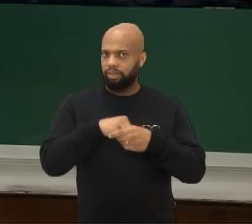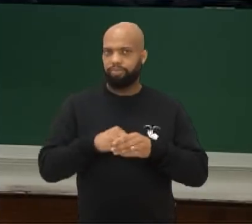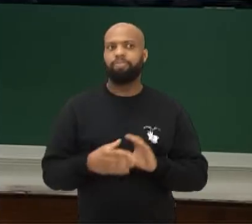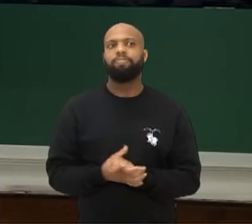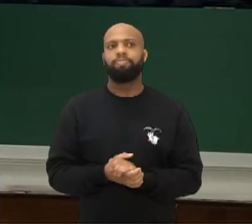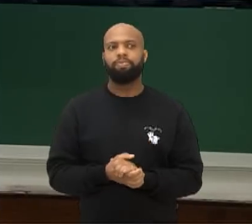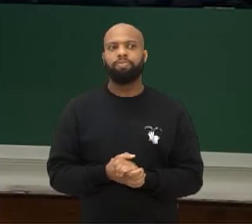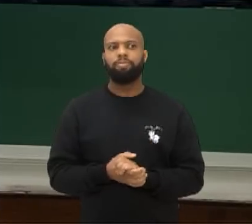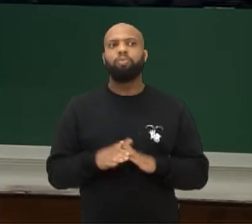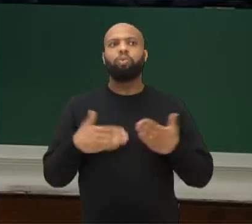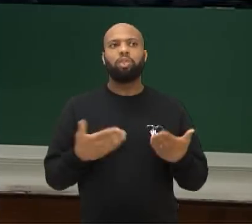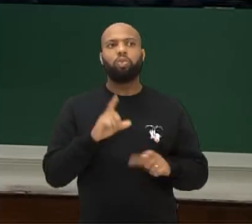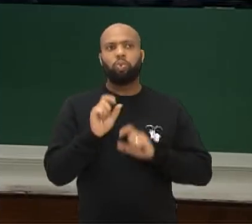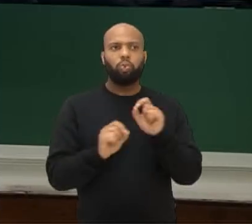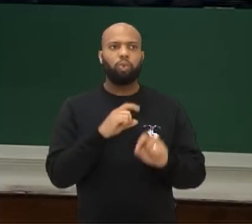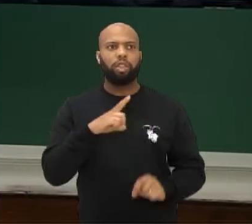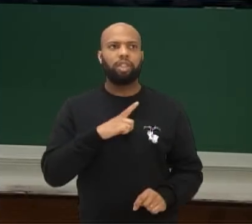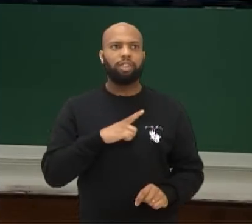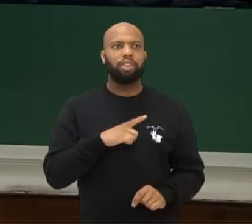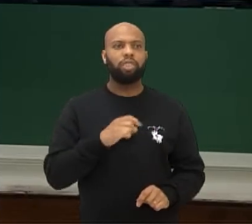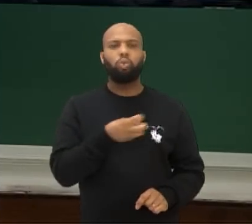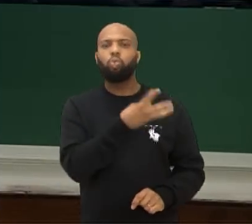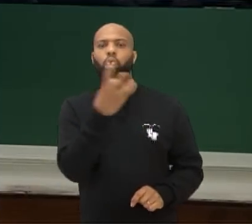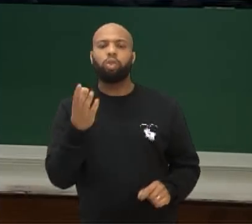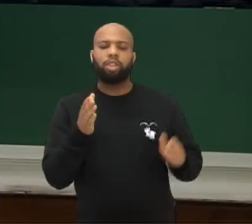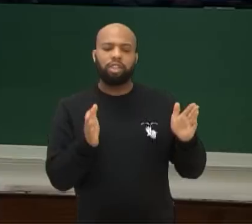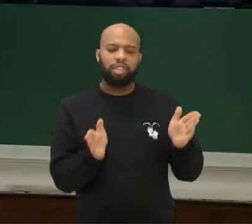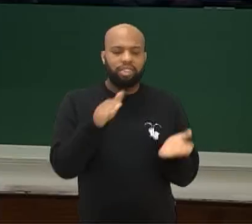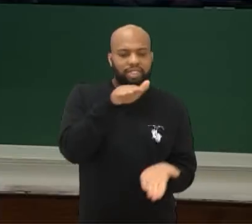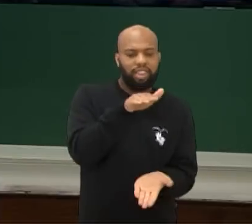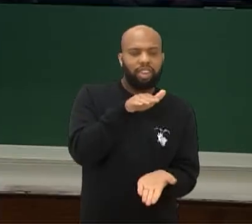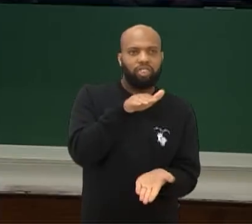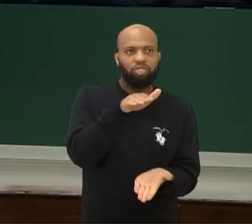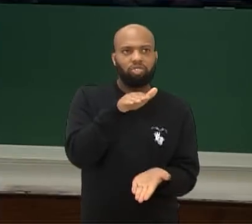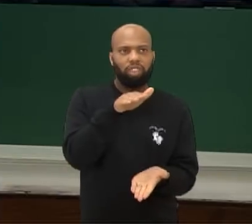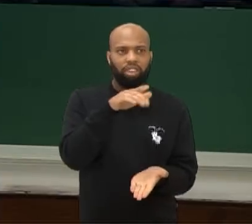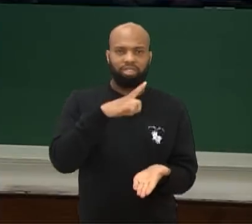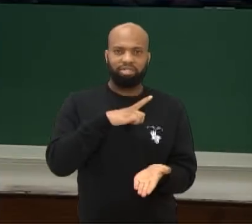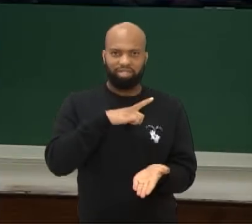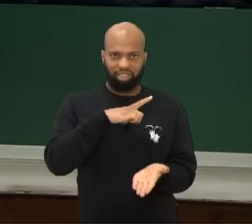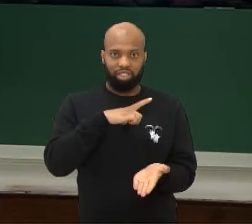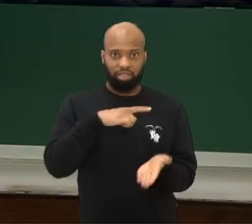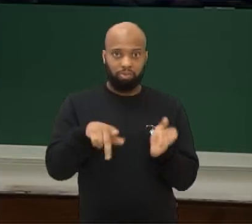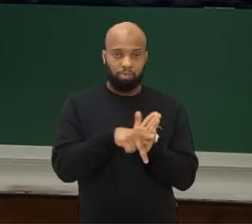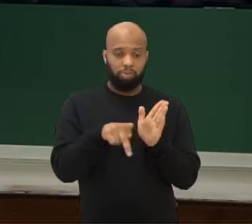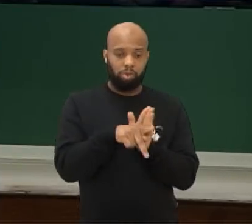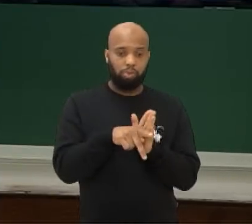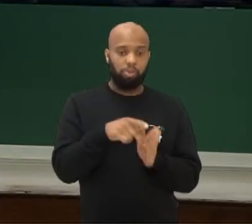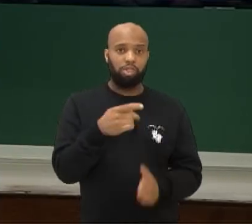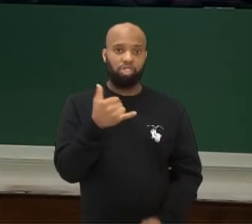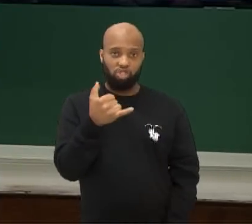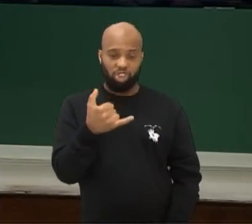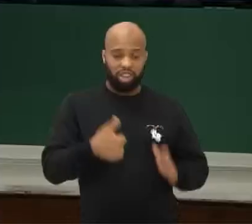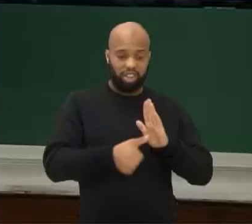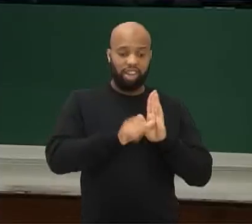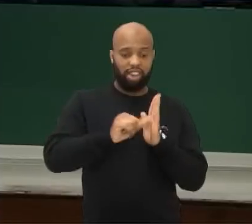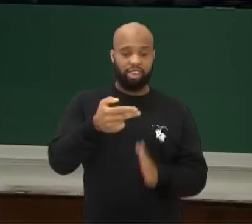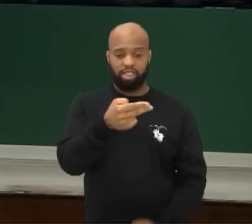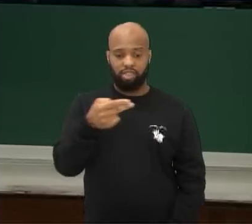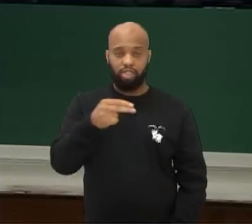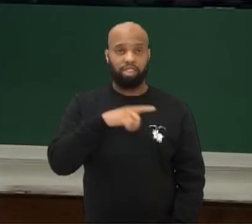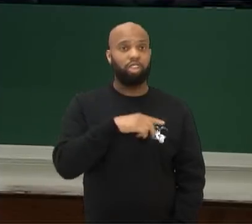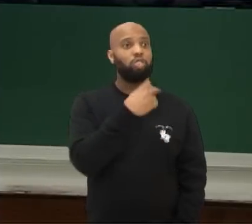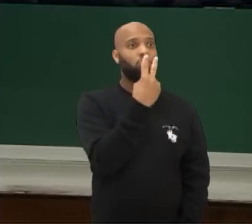ok? Então, eu tenho quantas caixas de caneta antes da igualdade? 2 caixas de